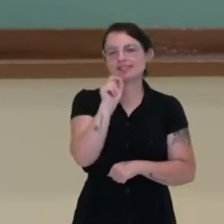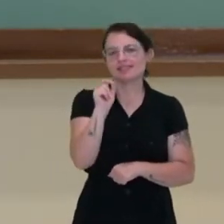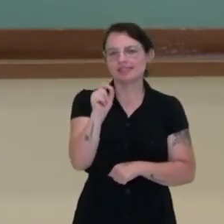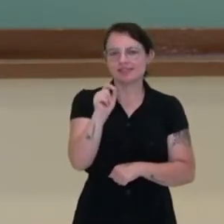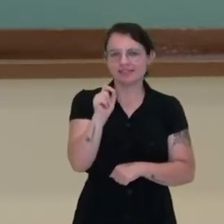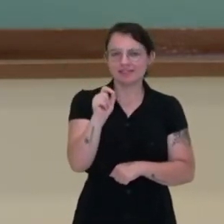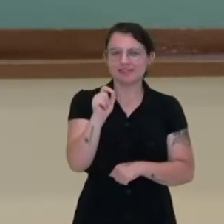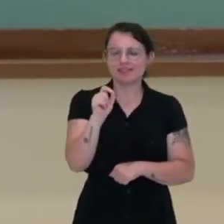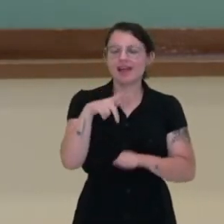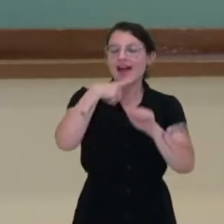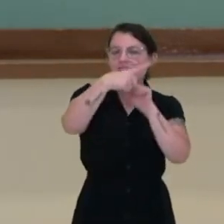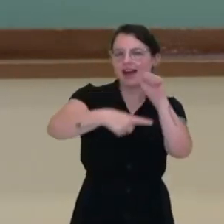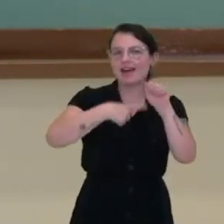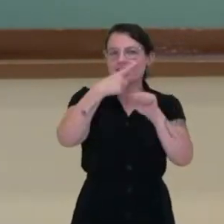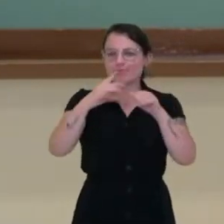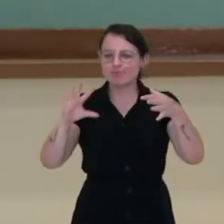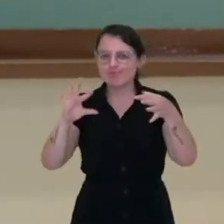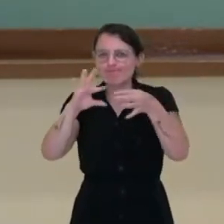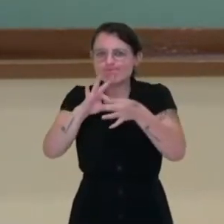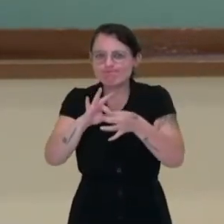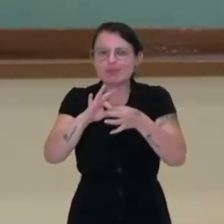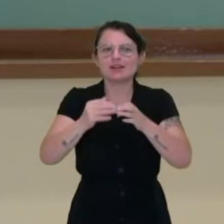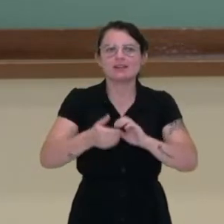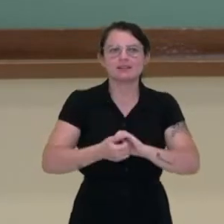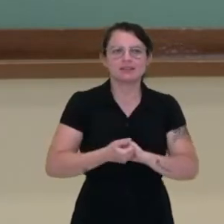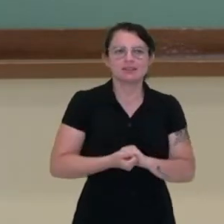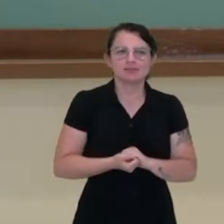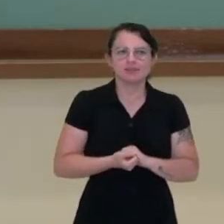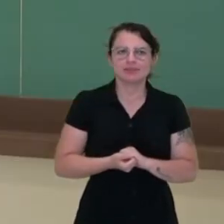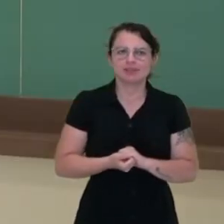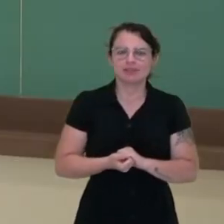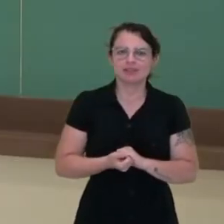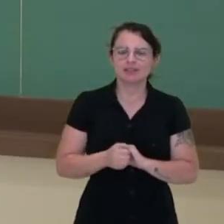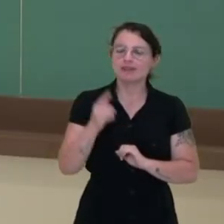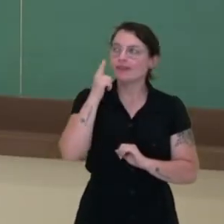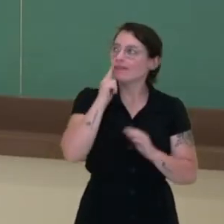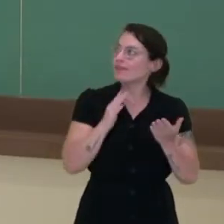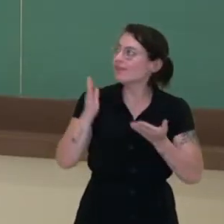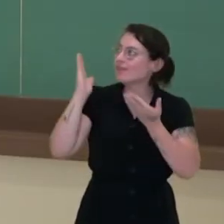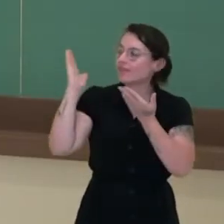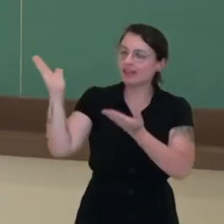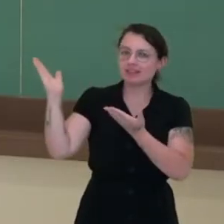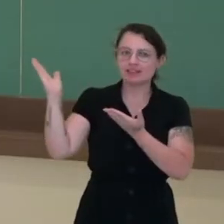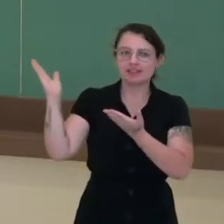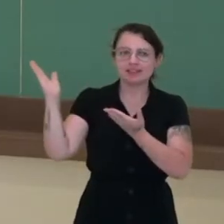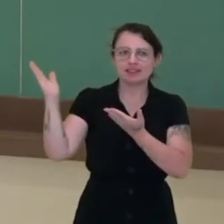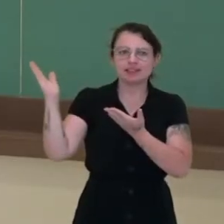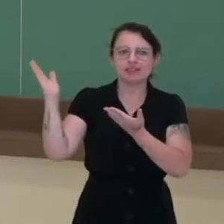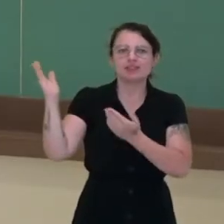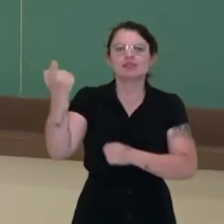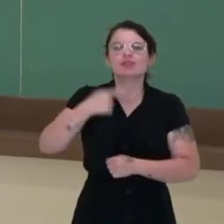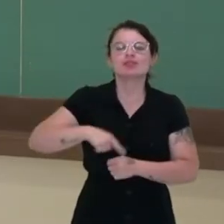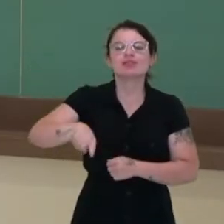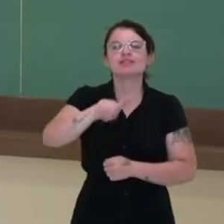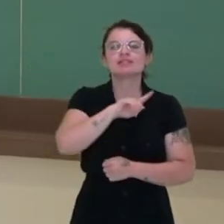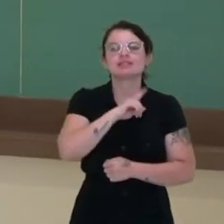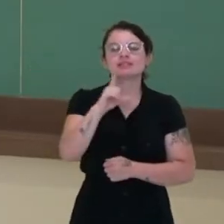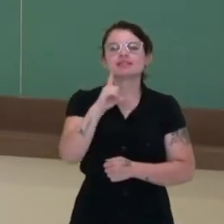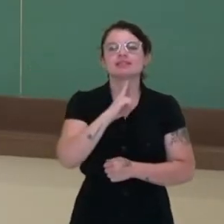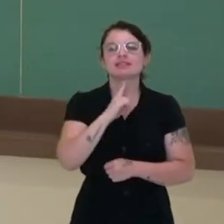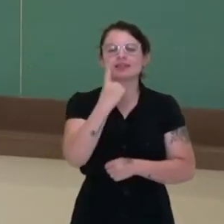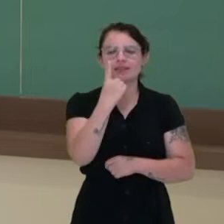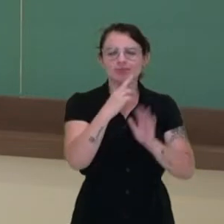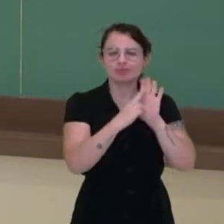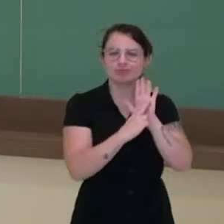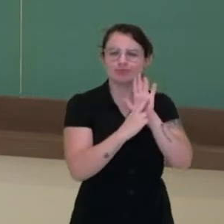interações atômicas. Venha comigo. Aqui nós temos o que representa